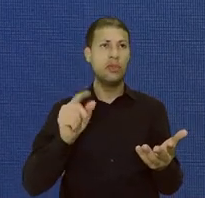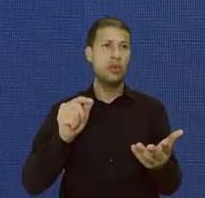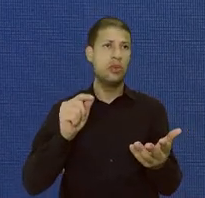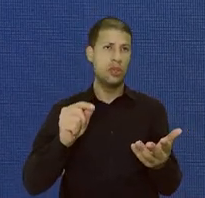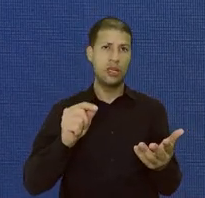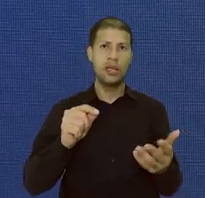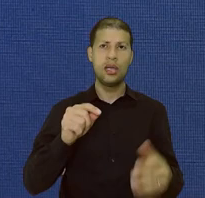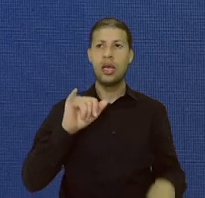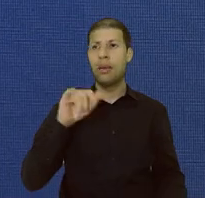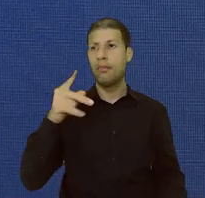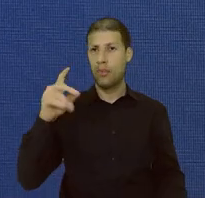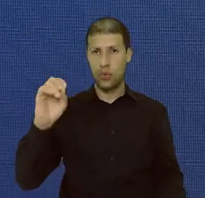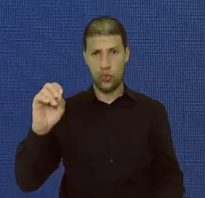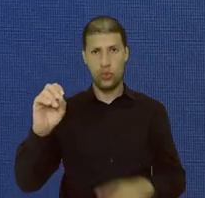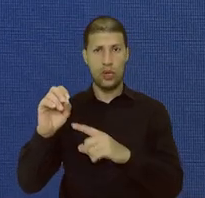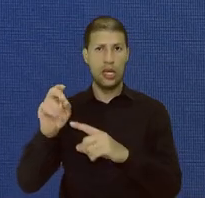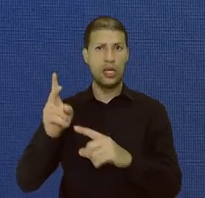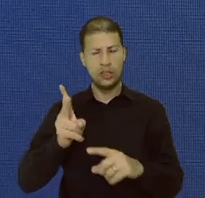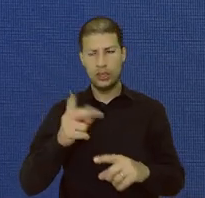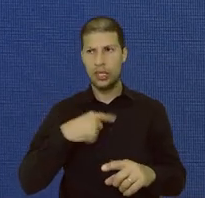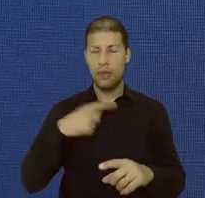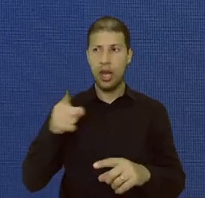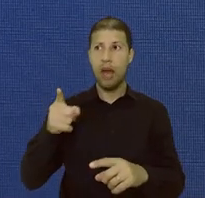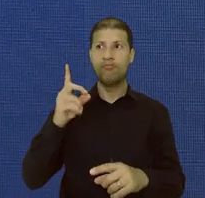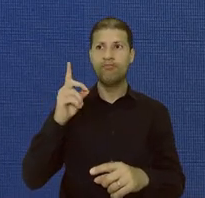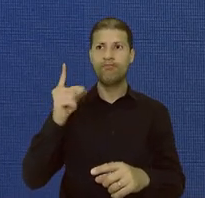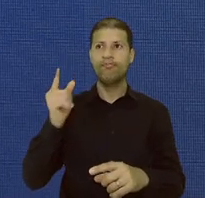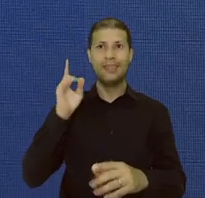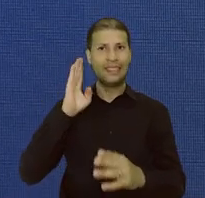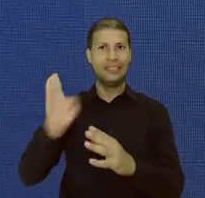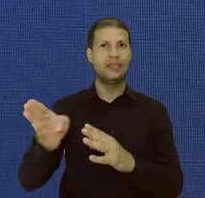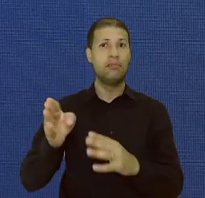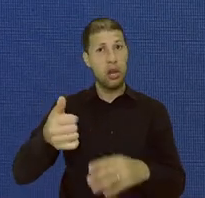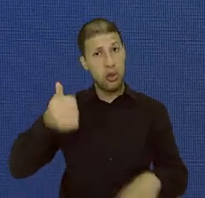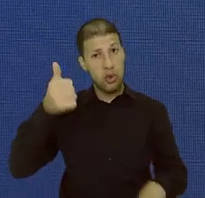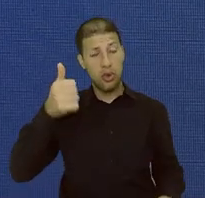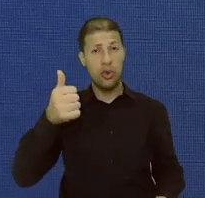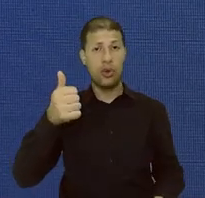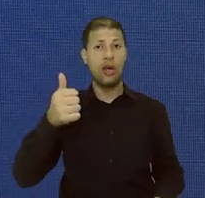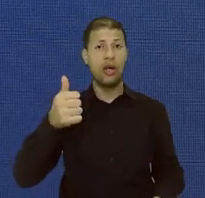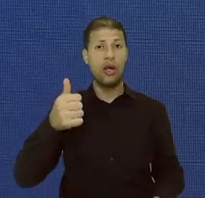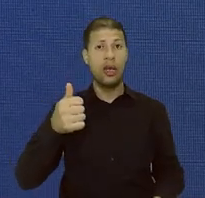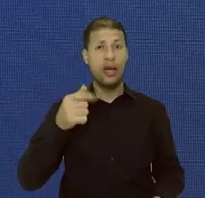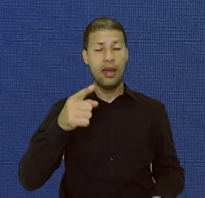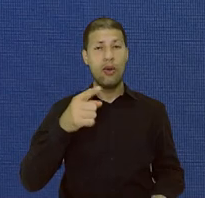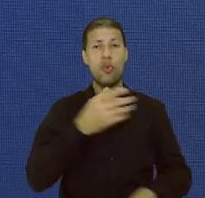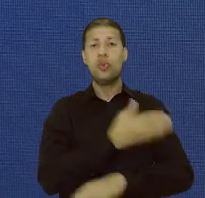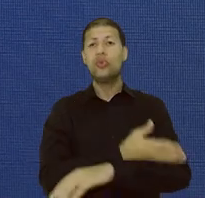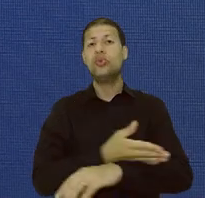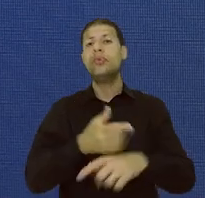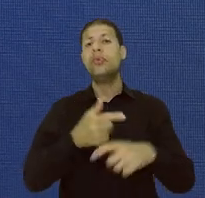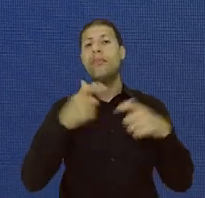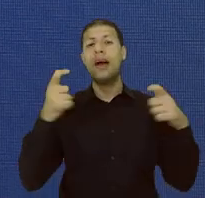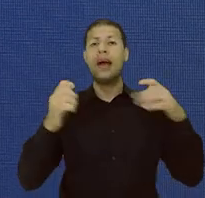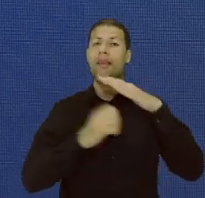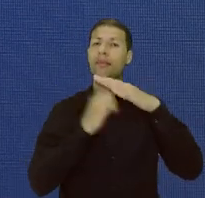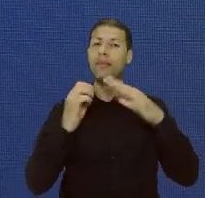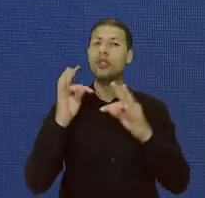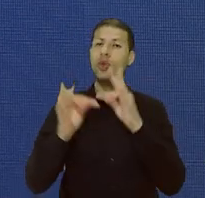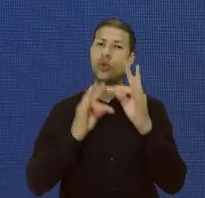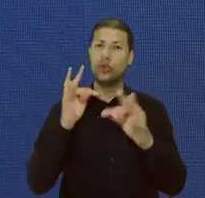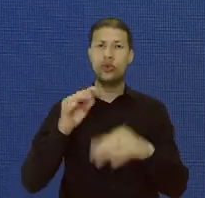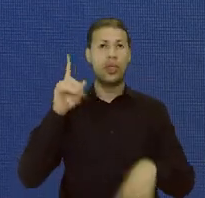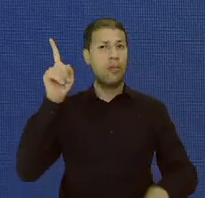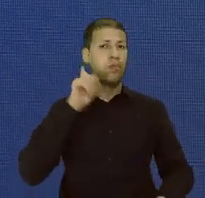uma saída mais visível é a a a saída mais comum para as empresas de tecnologias seja nos Estados Unidos